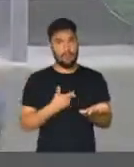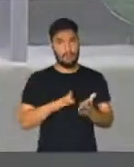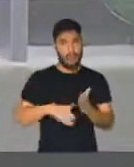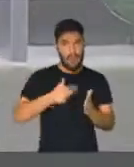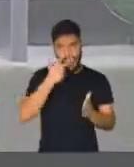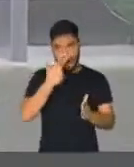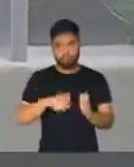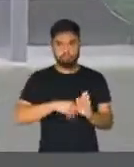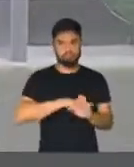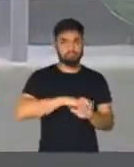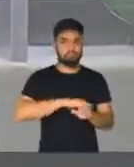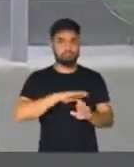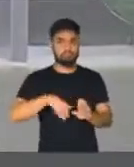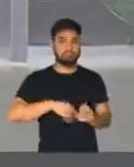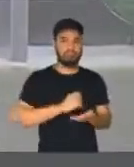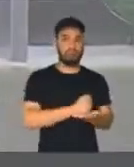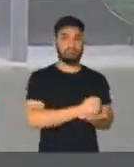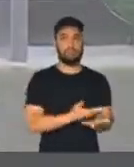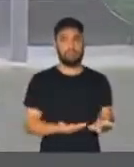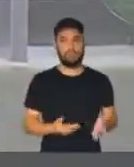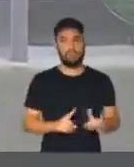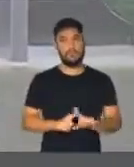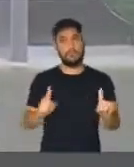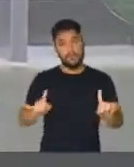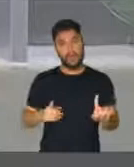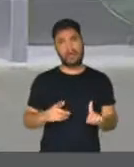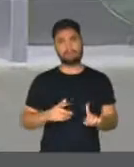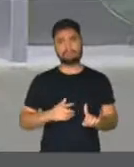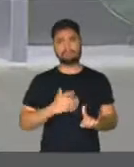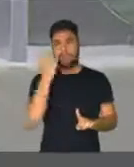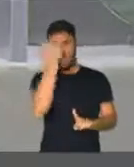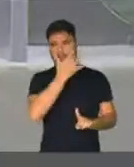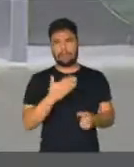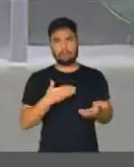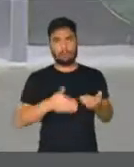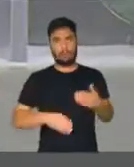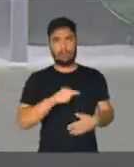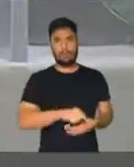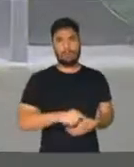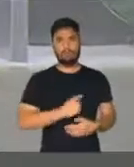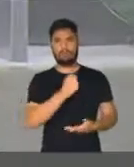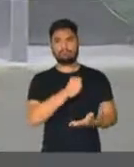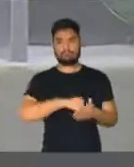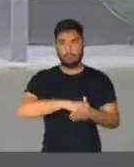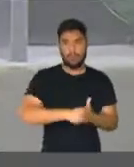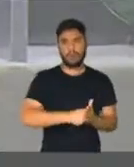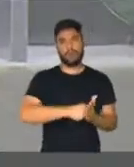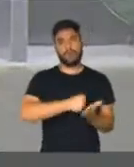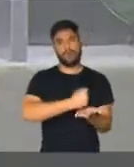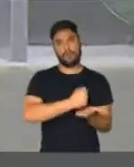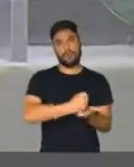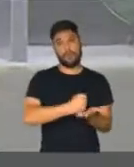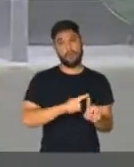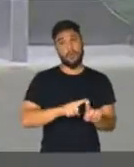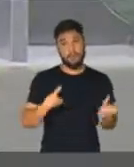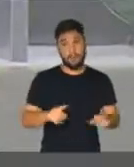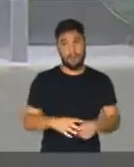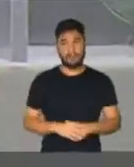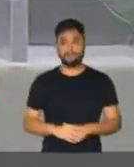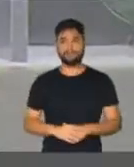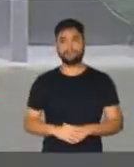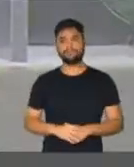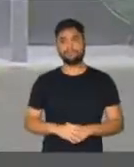empreiteira. Neste processo, ninguém disse que aquela gráfica que